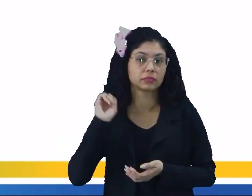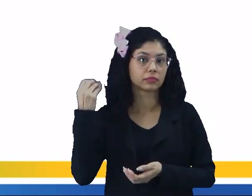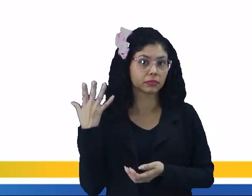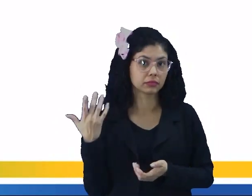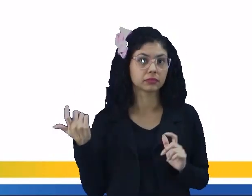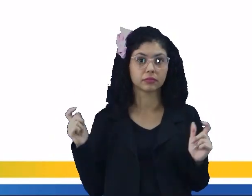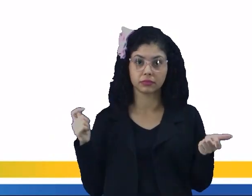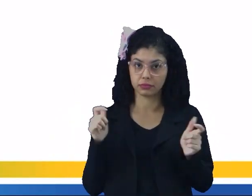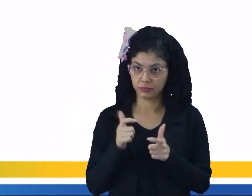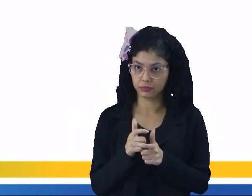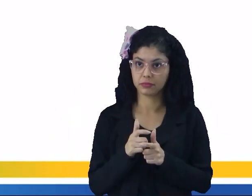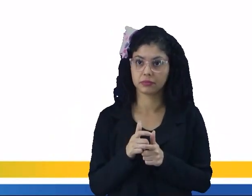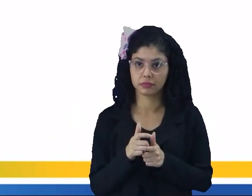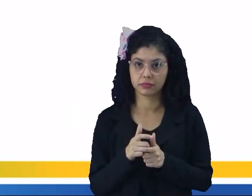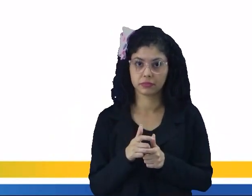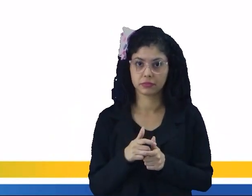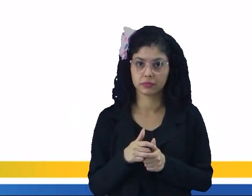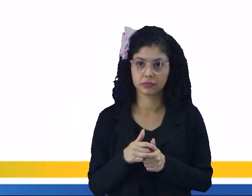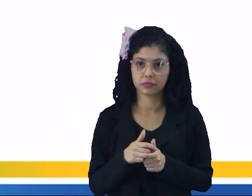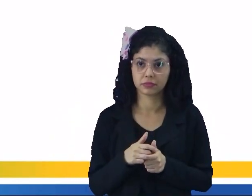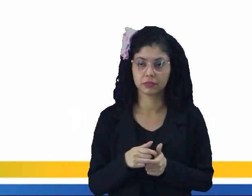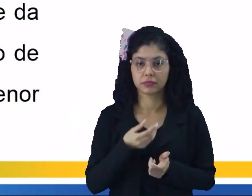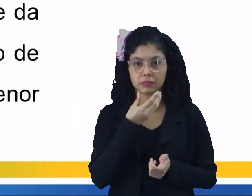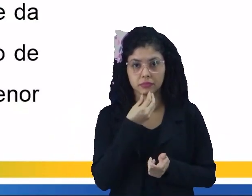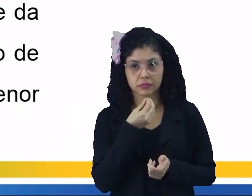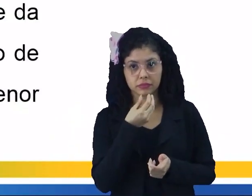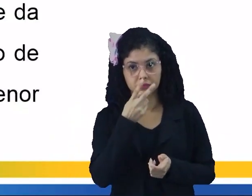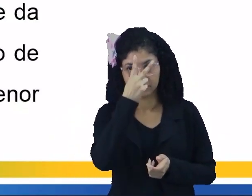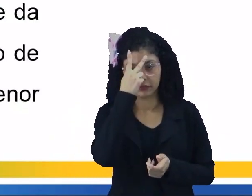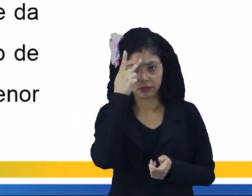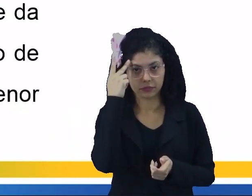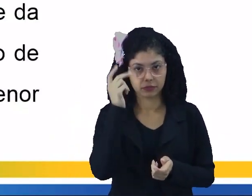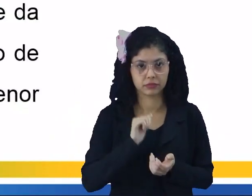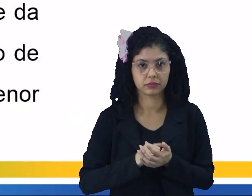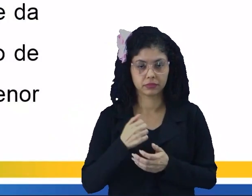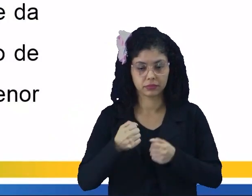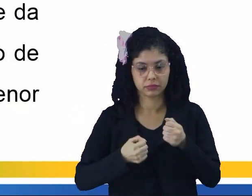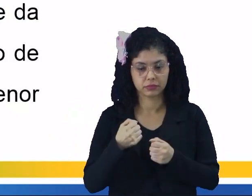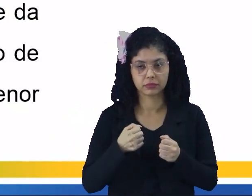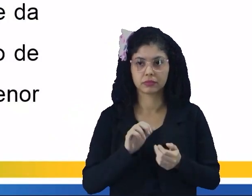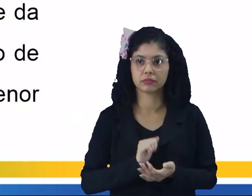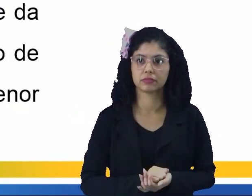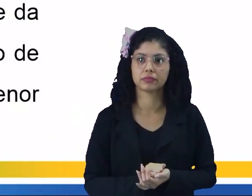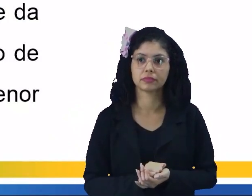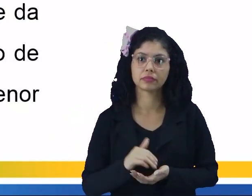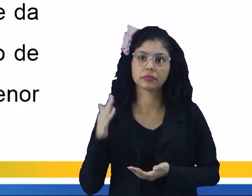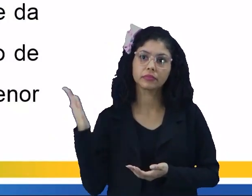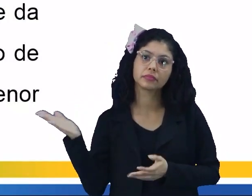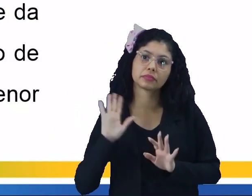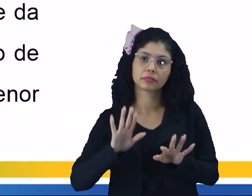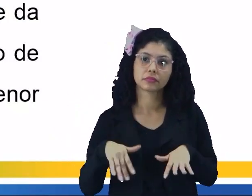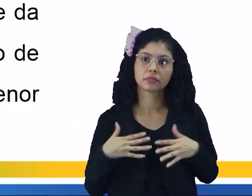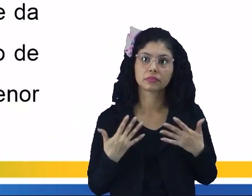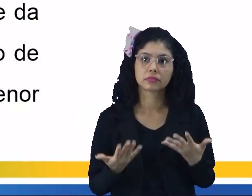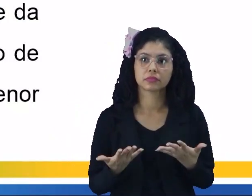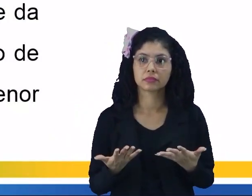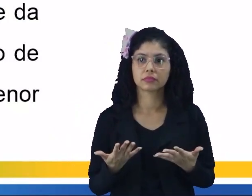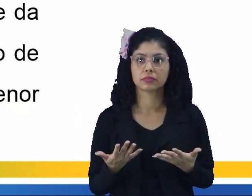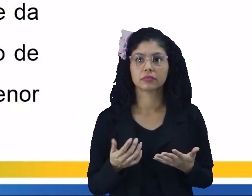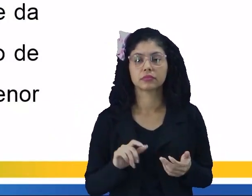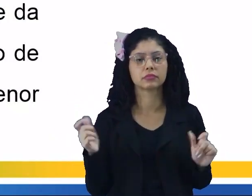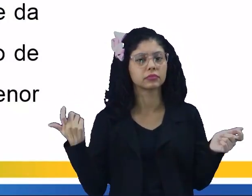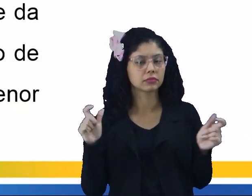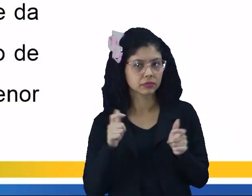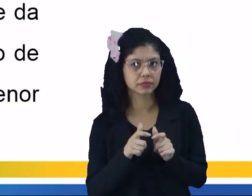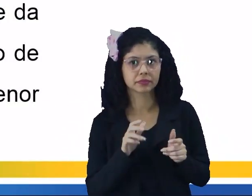causar menos impacto para o motorista. Então, vamos entender aqui a questão. Então, ele pergunta qual desses cintos vai